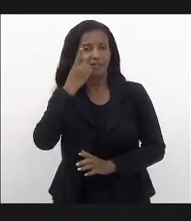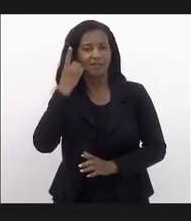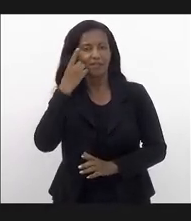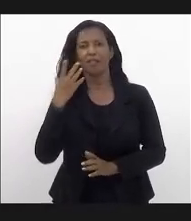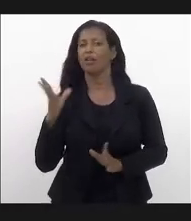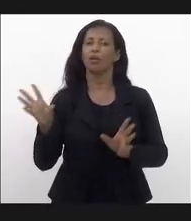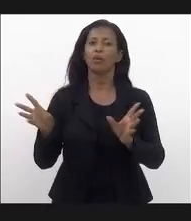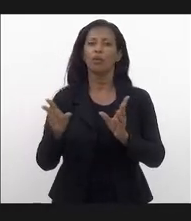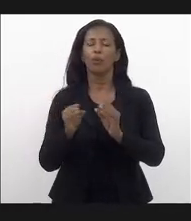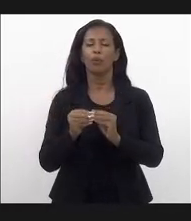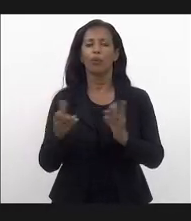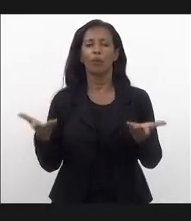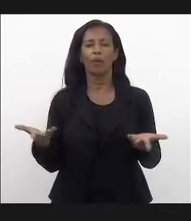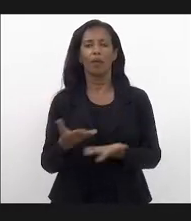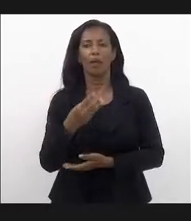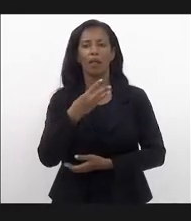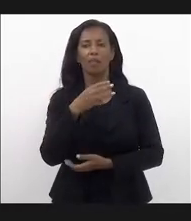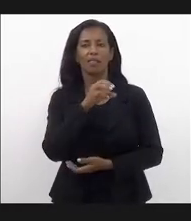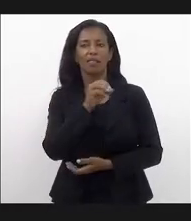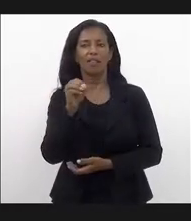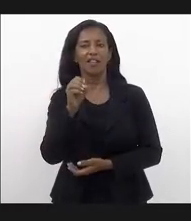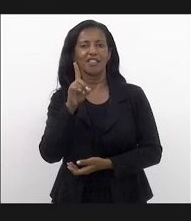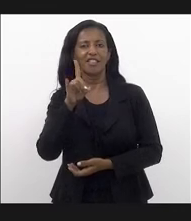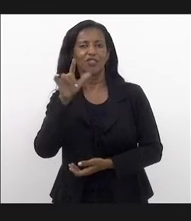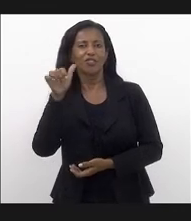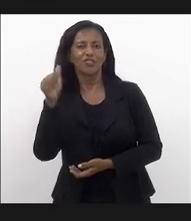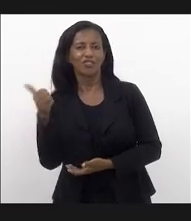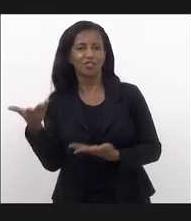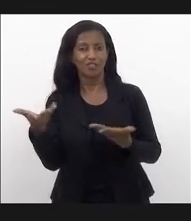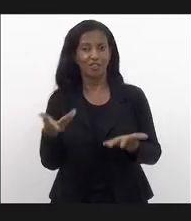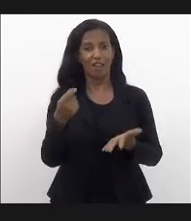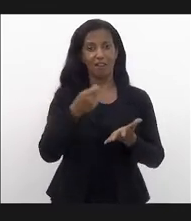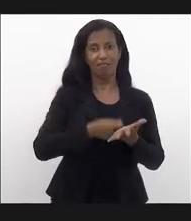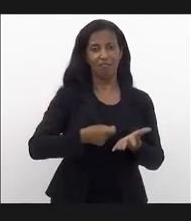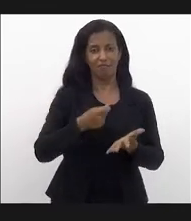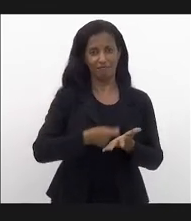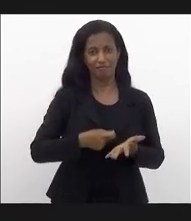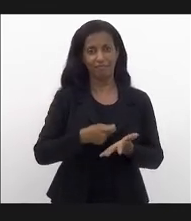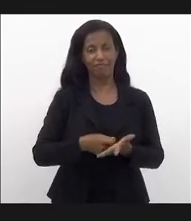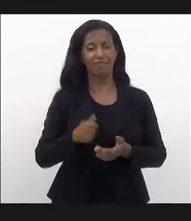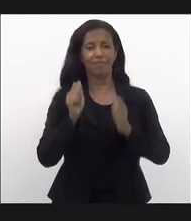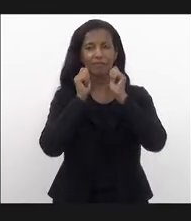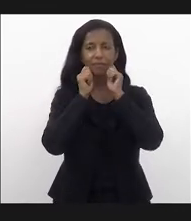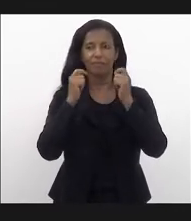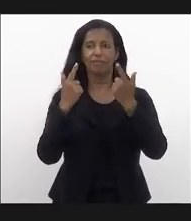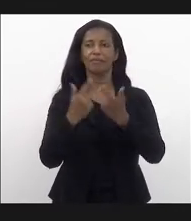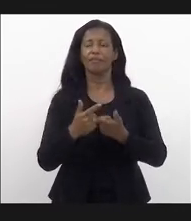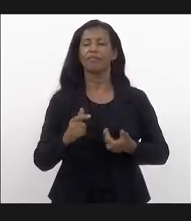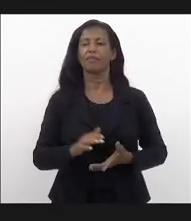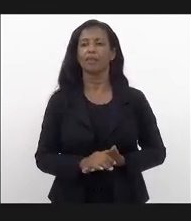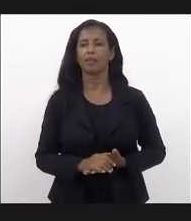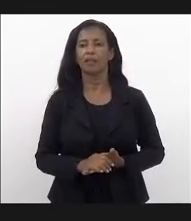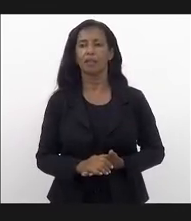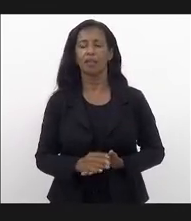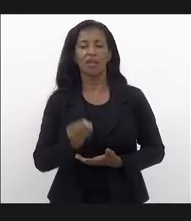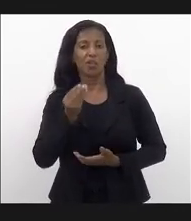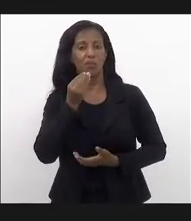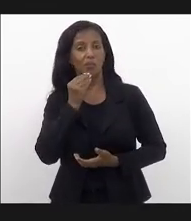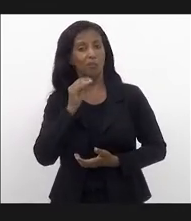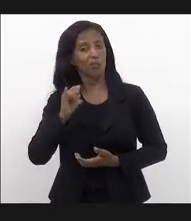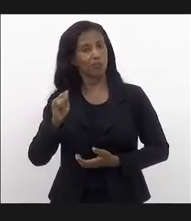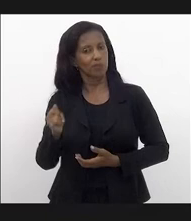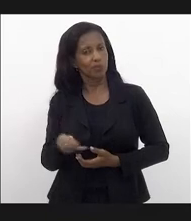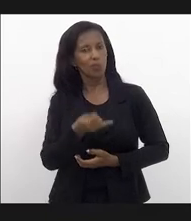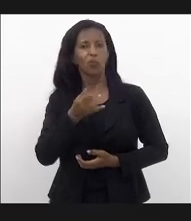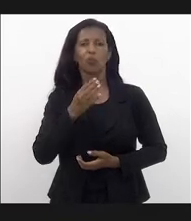recentemente 300 dias de mandato efetivamente na Alerj podendo usufruir